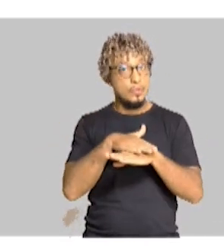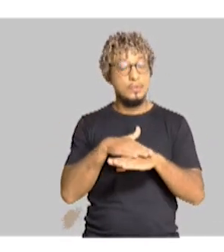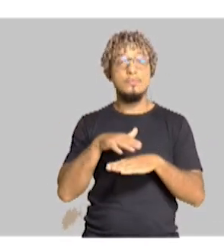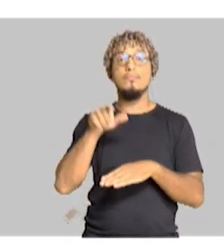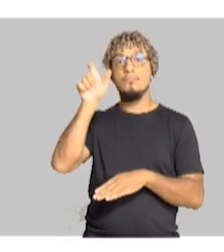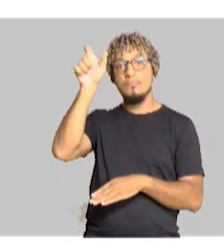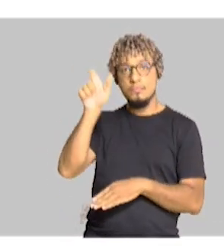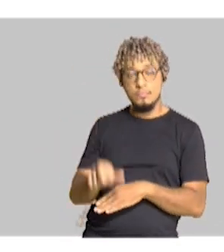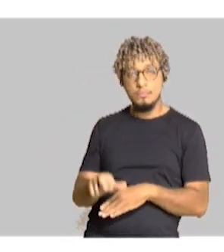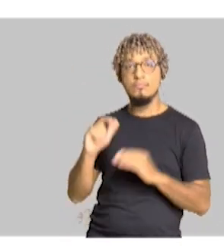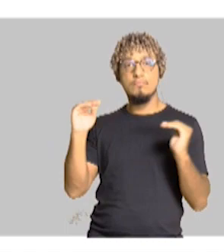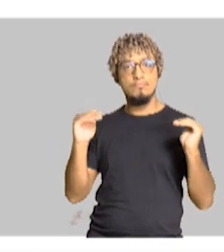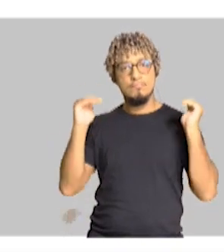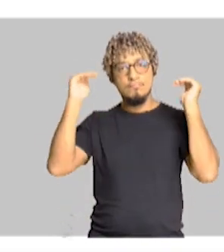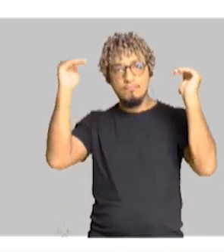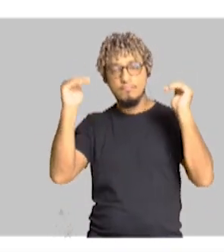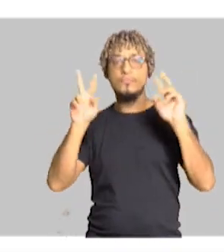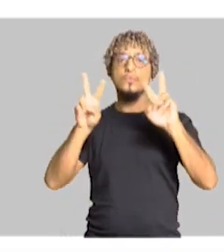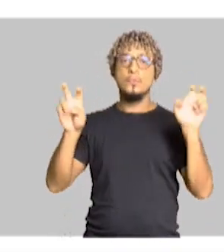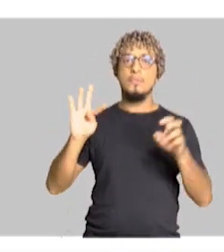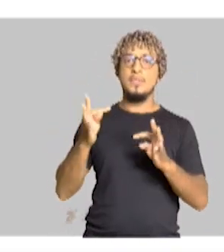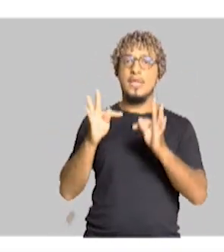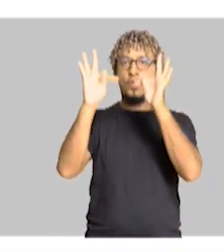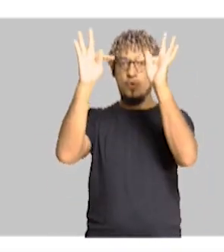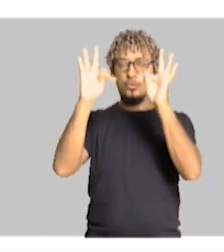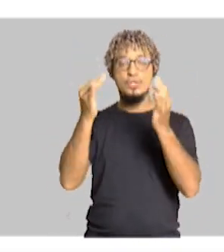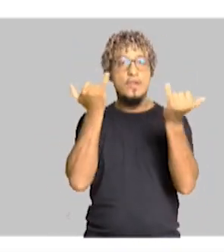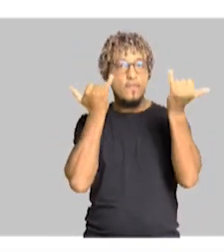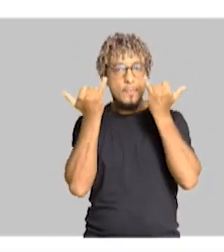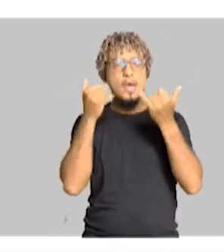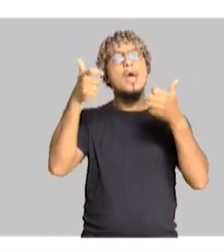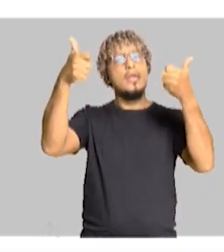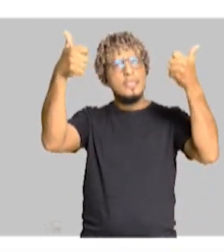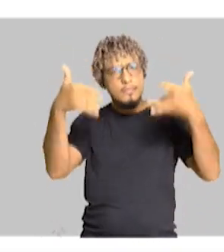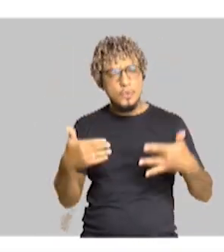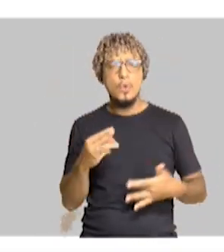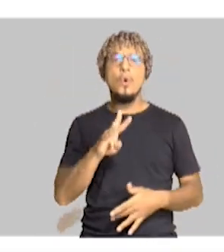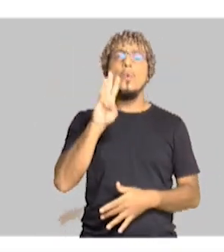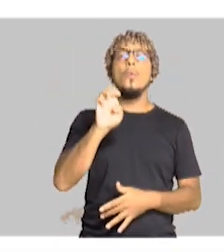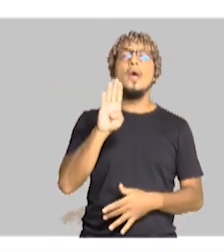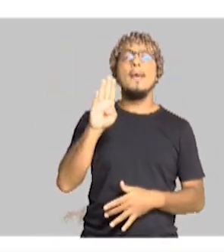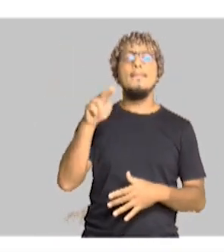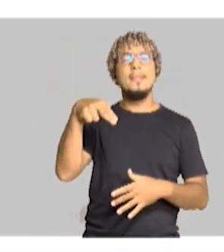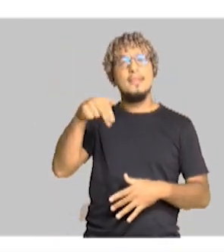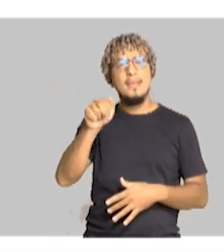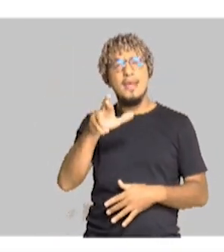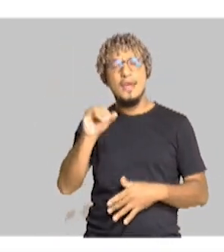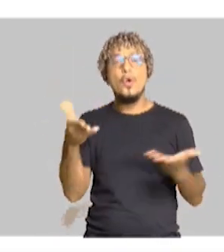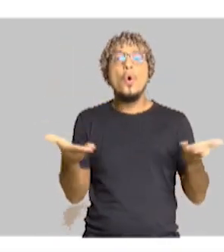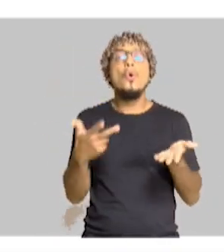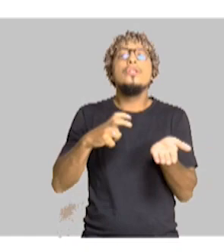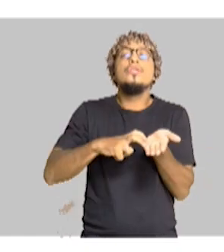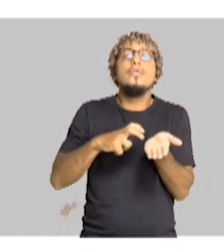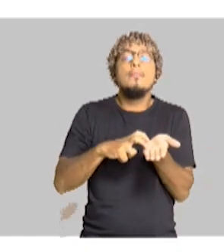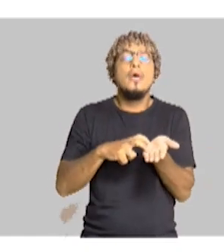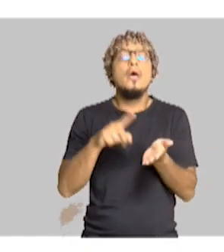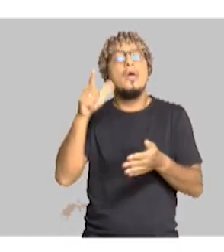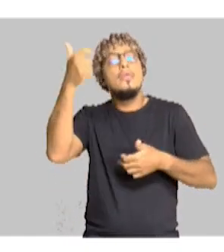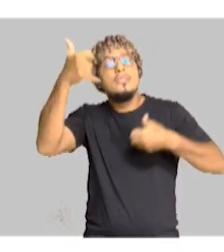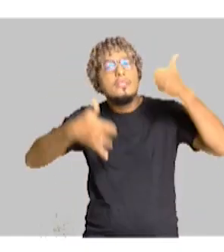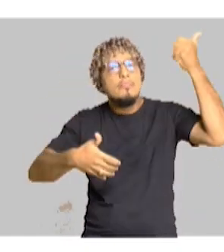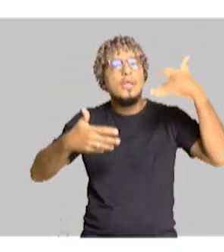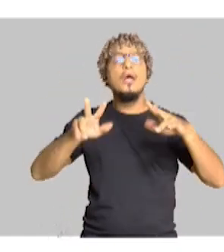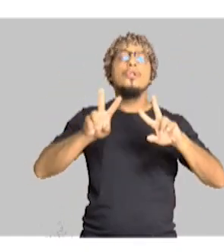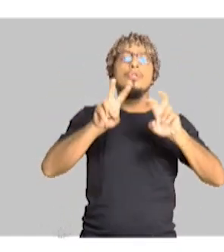superintendente de Tecnologia da Informação a Newton Maia e ele falou sobre o webinário que aconteceu hoje pela manhã falando sobre o